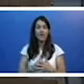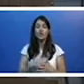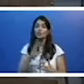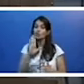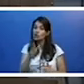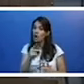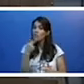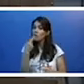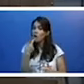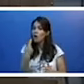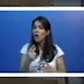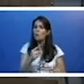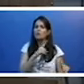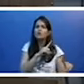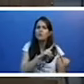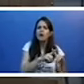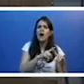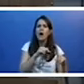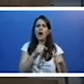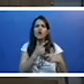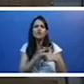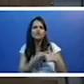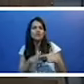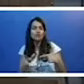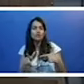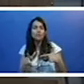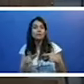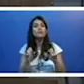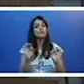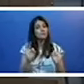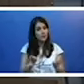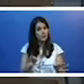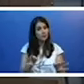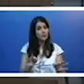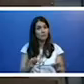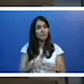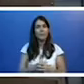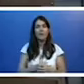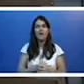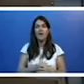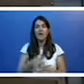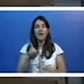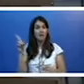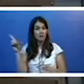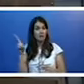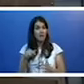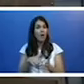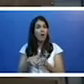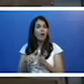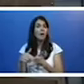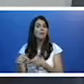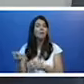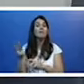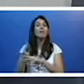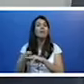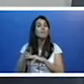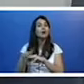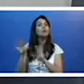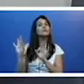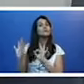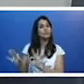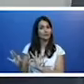gente, vamos multiplicar aqui, vamos dividir aqui e tal. Certo? Esse é o caminho matematicamente